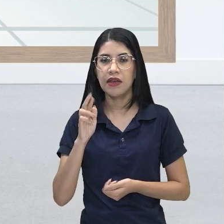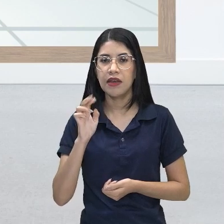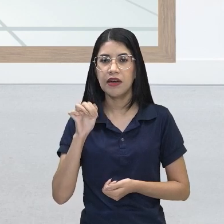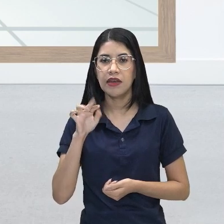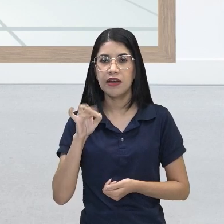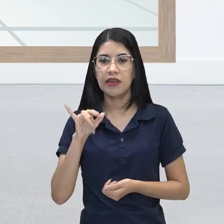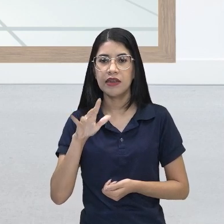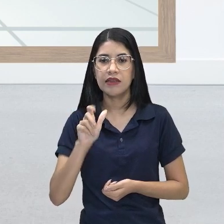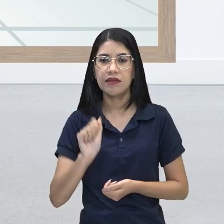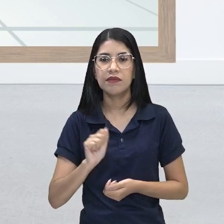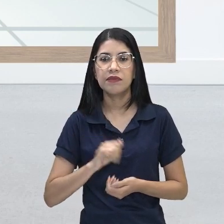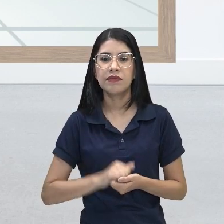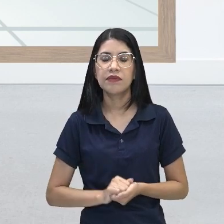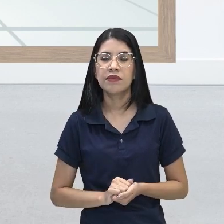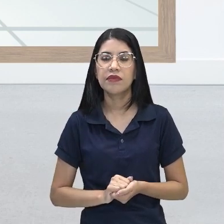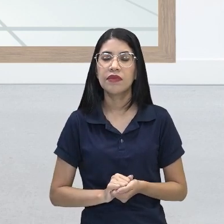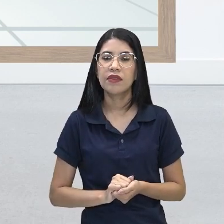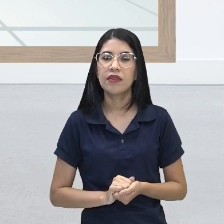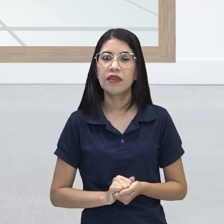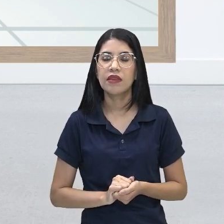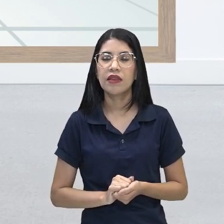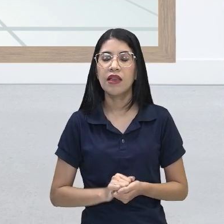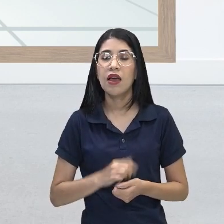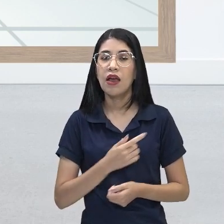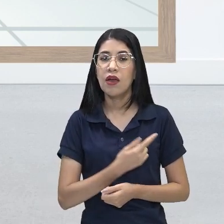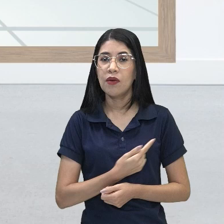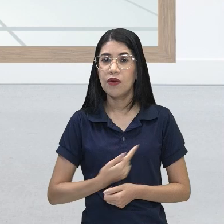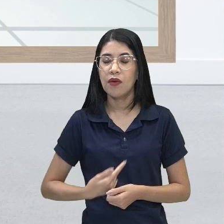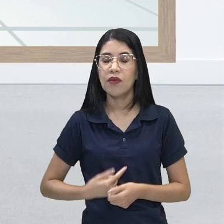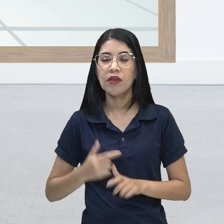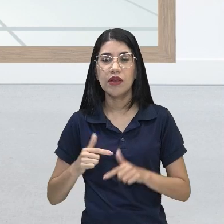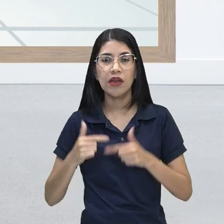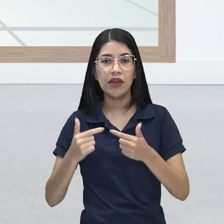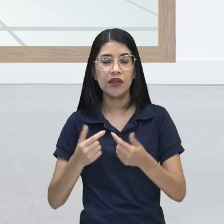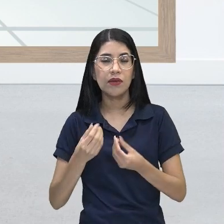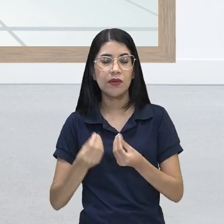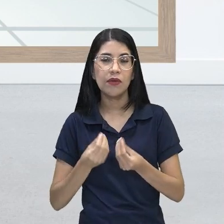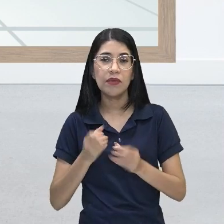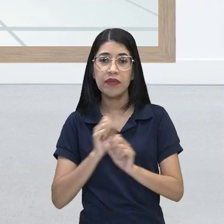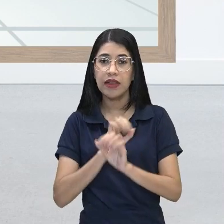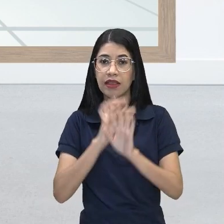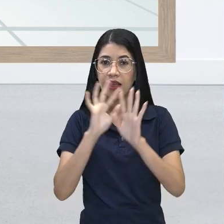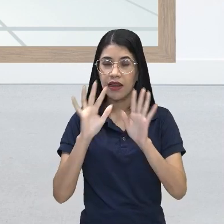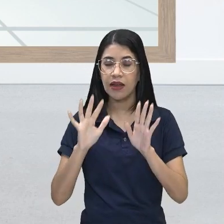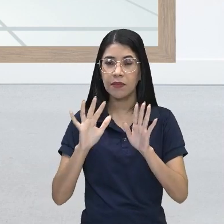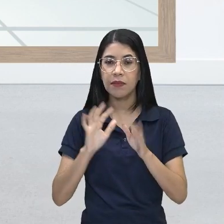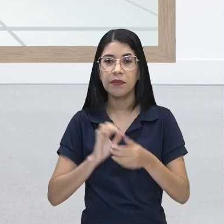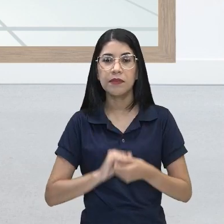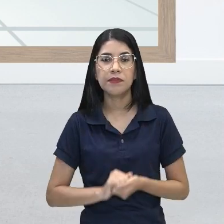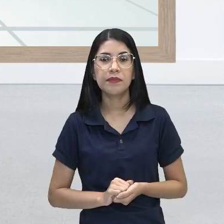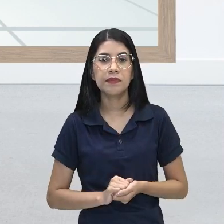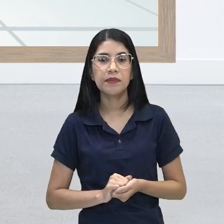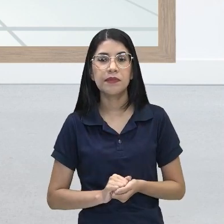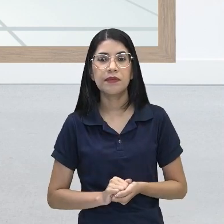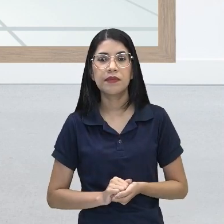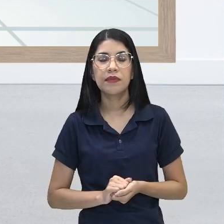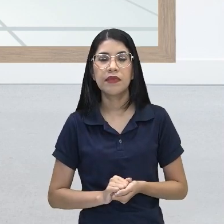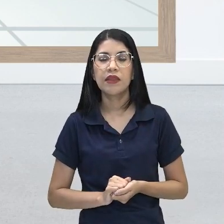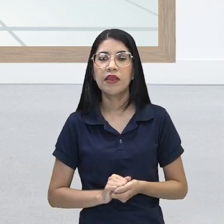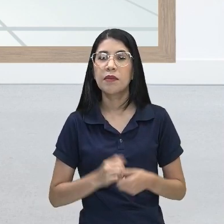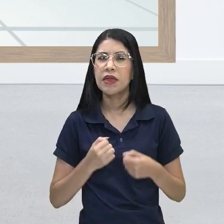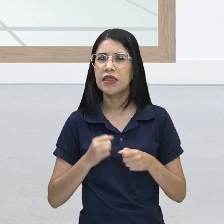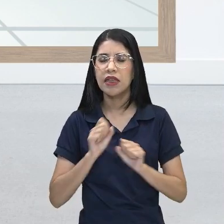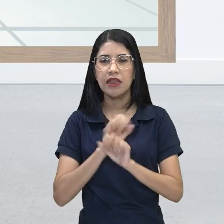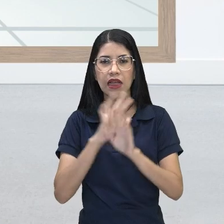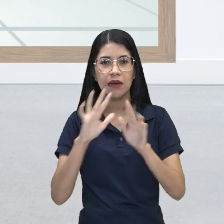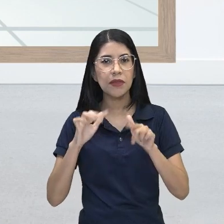accountability. O Estado deve agir com transparência, essa palavra em inglês significa isso, né? Questão de